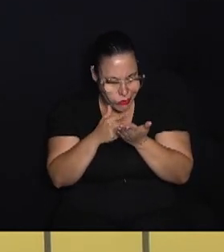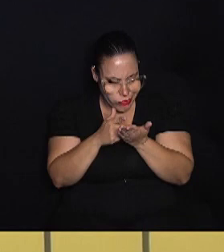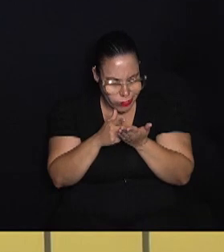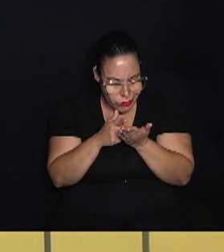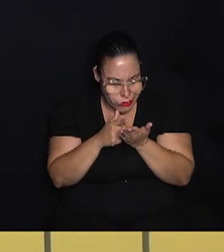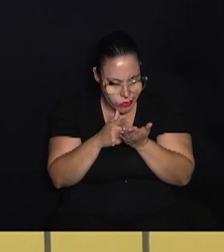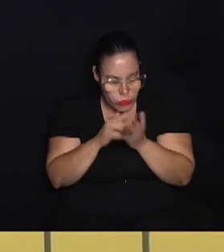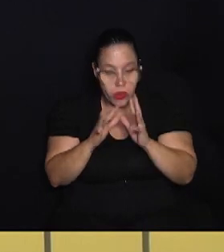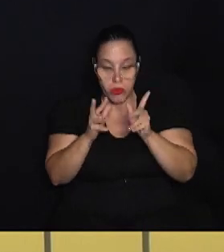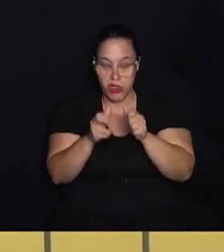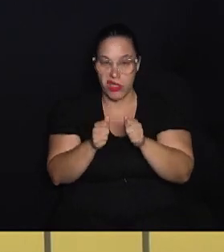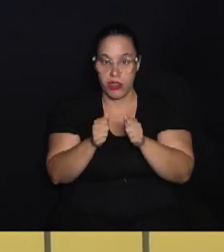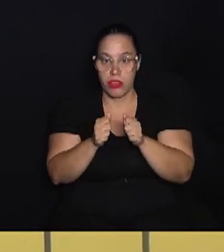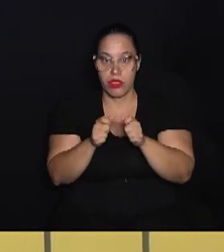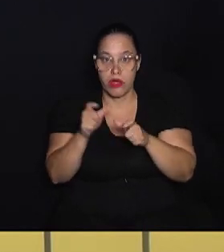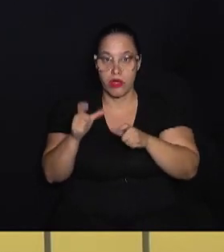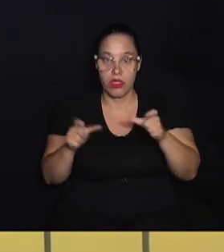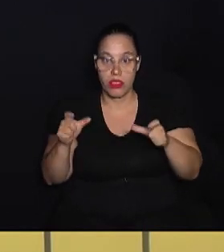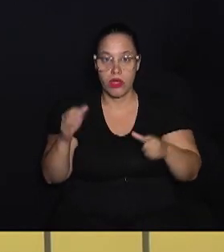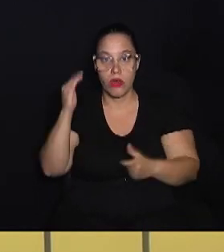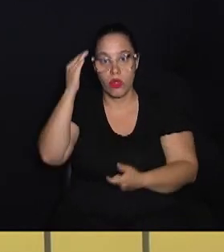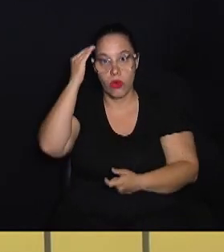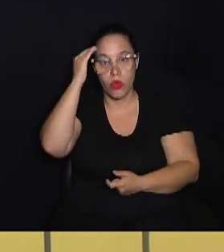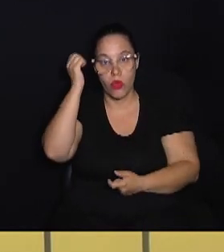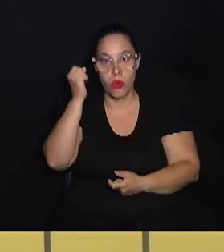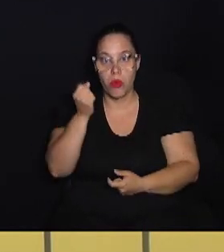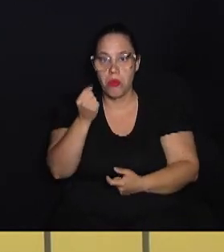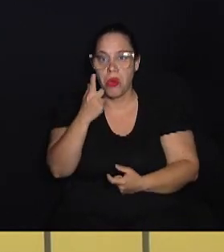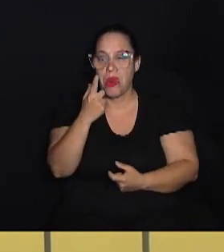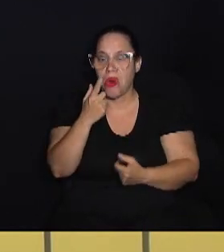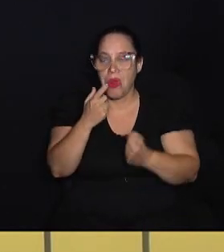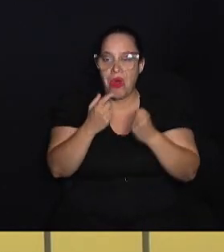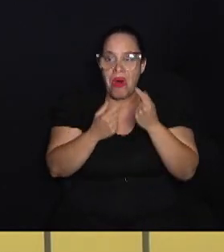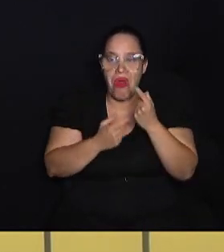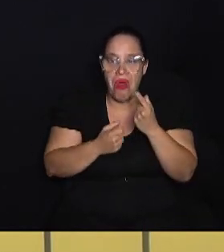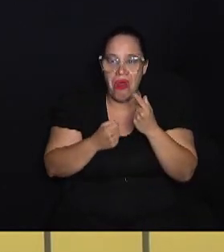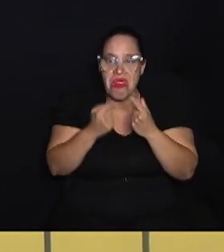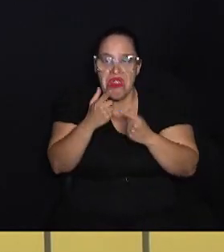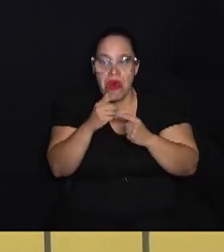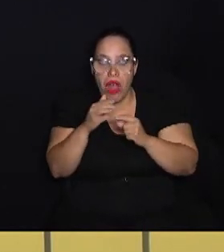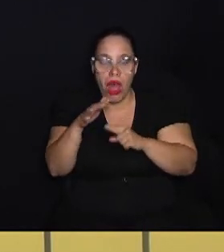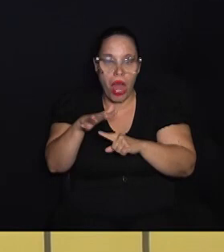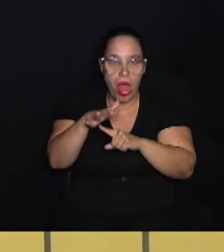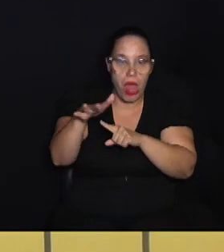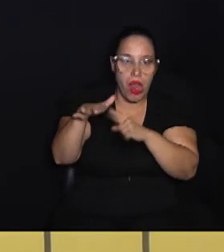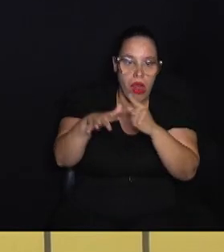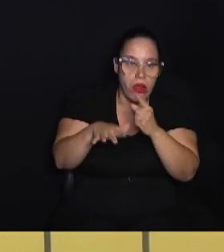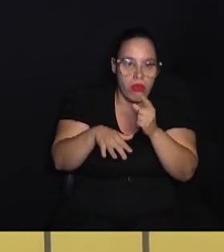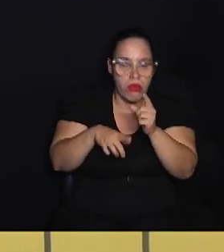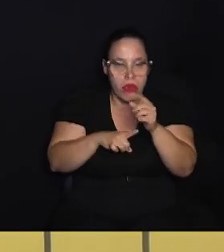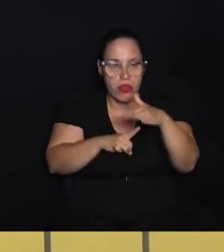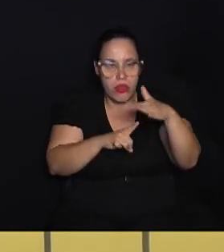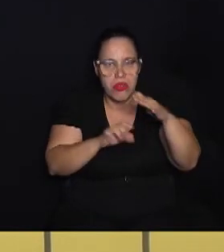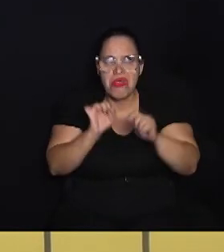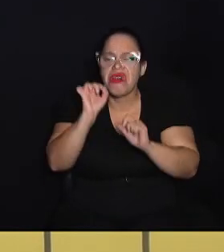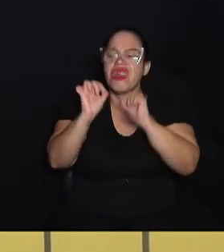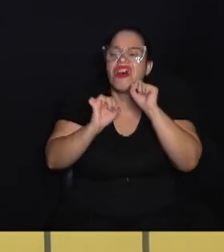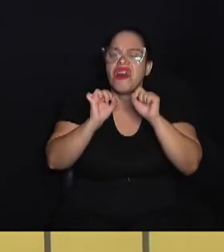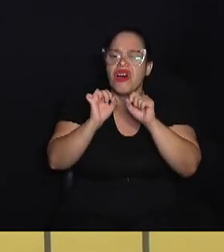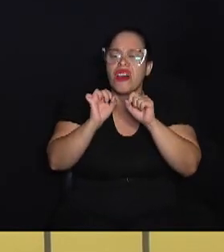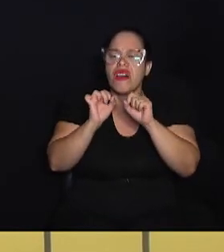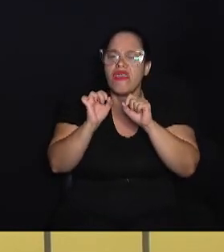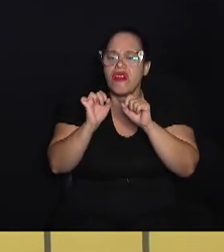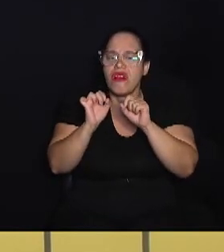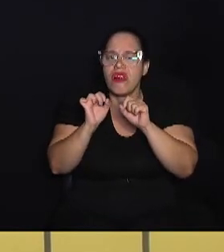de maneira geral, as pessoas sabem poucos o que é meio ambiente. Quando elas são questionadas ao que é meio ambiente, elas